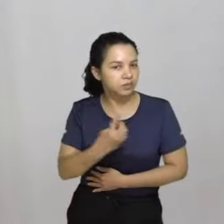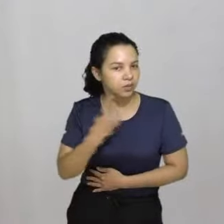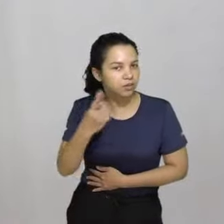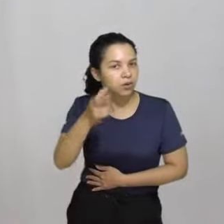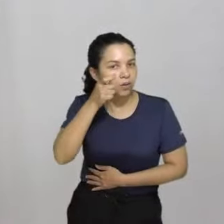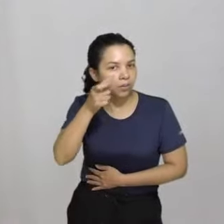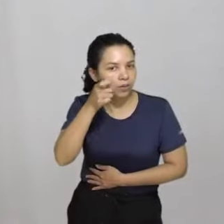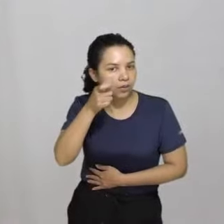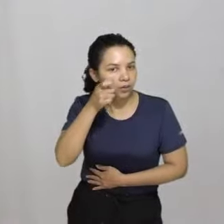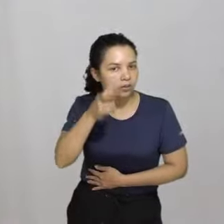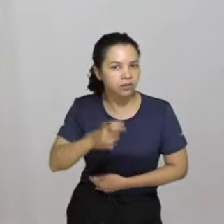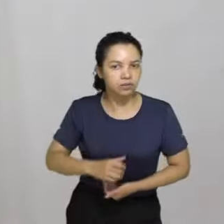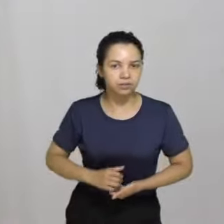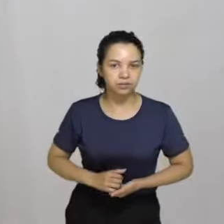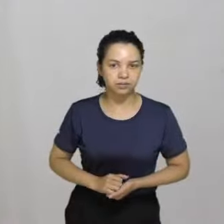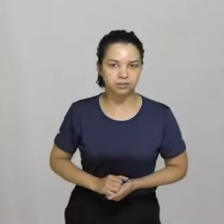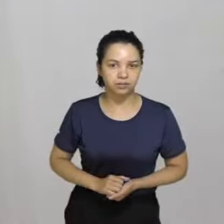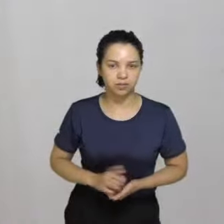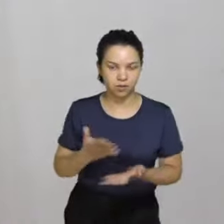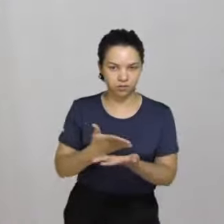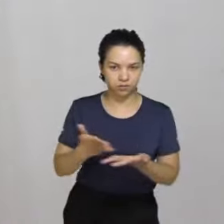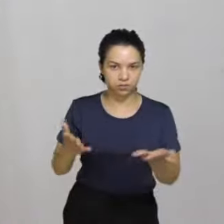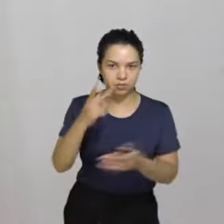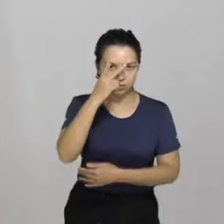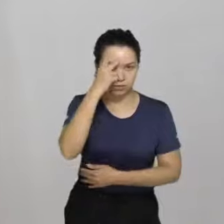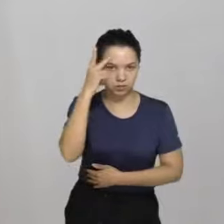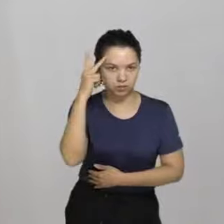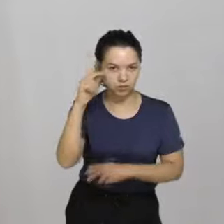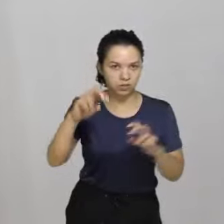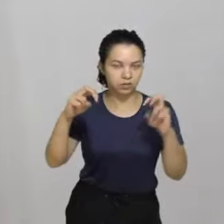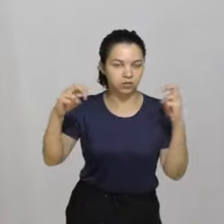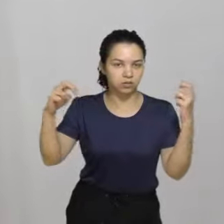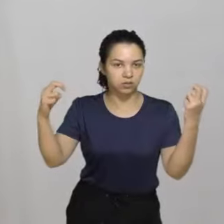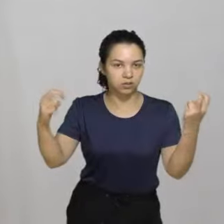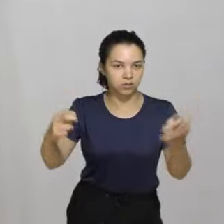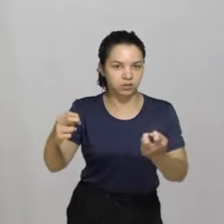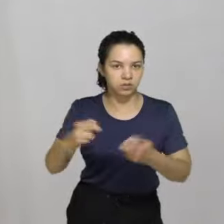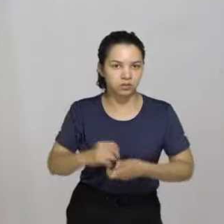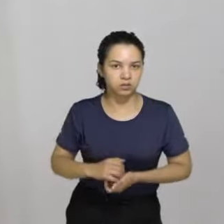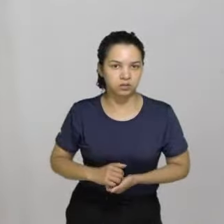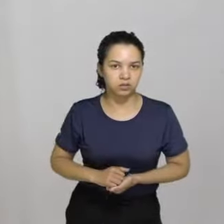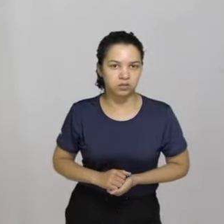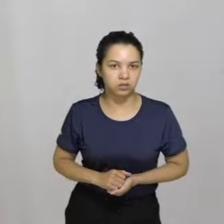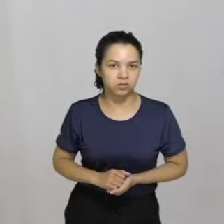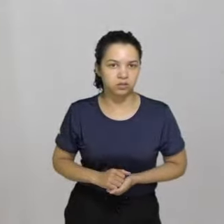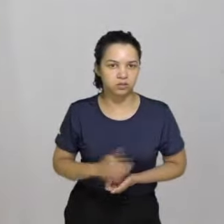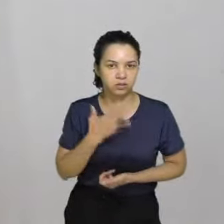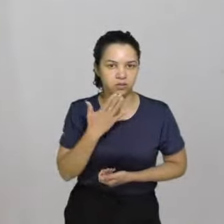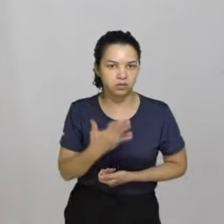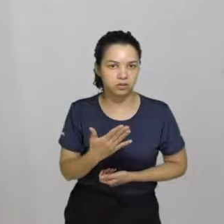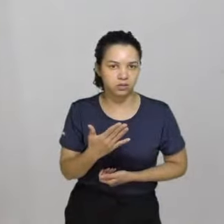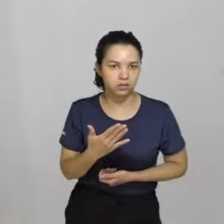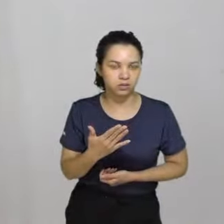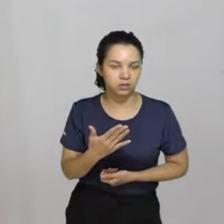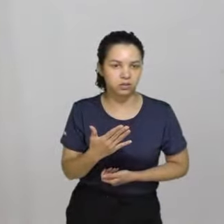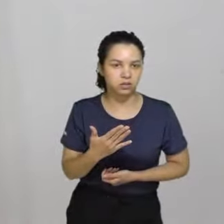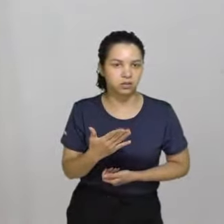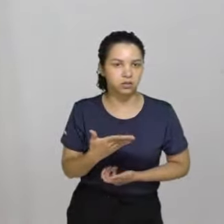acompanham, pessoas que estão aqui nas galerias, Eu peço a